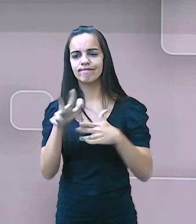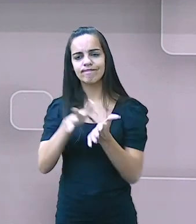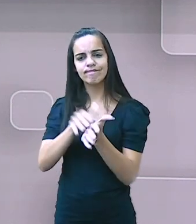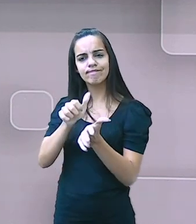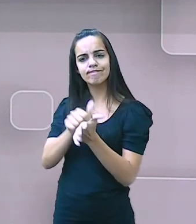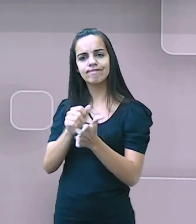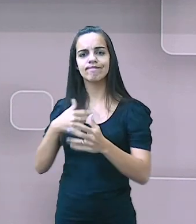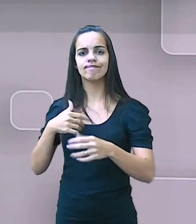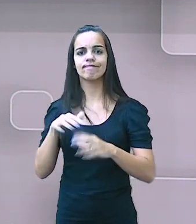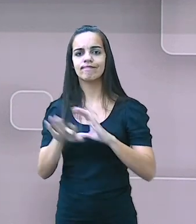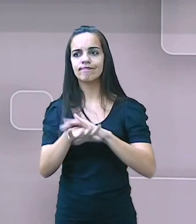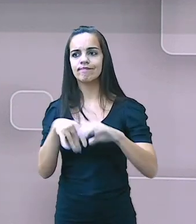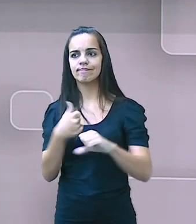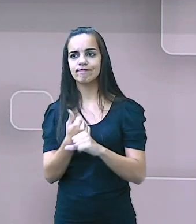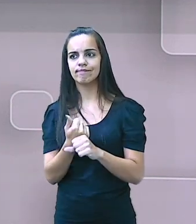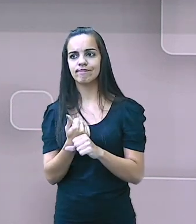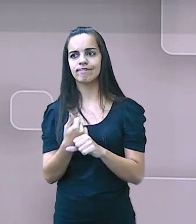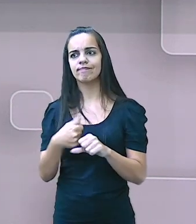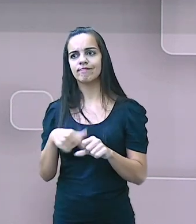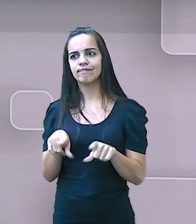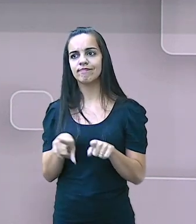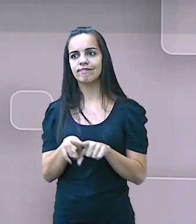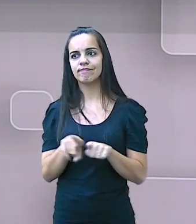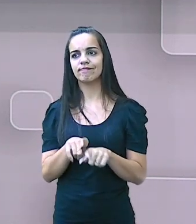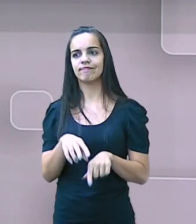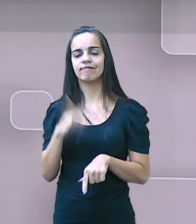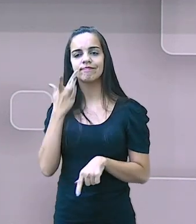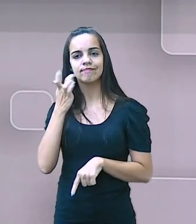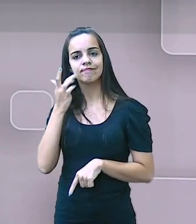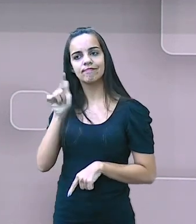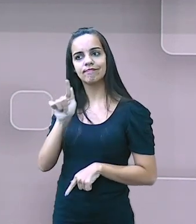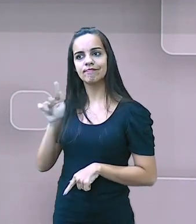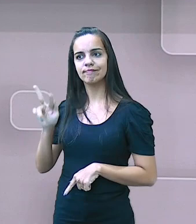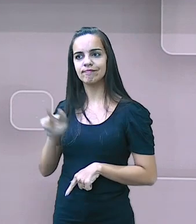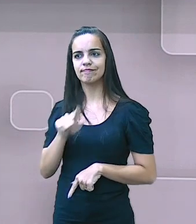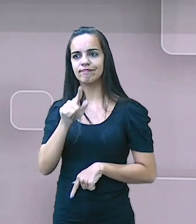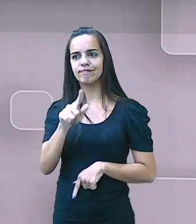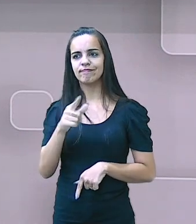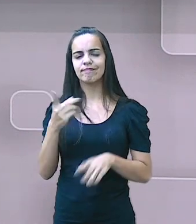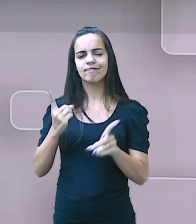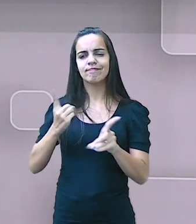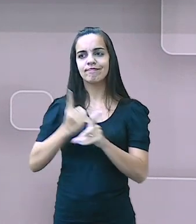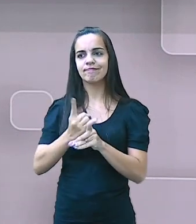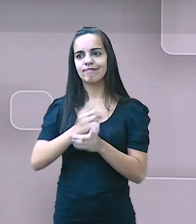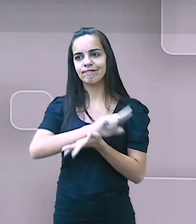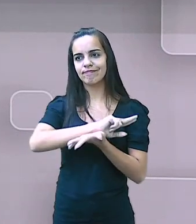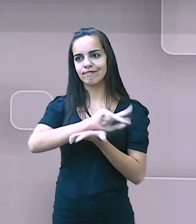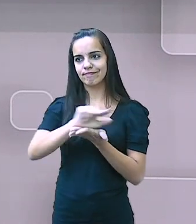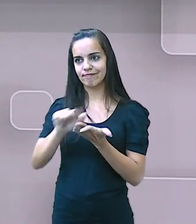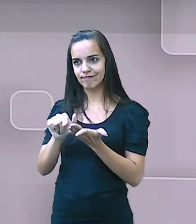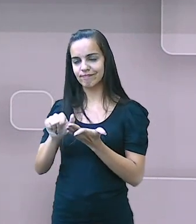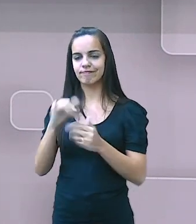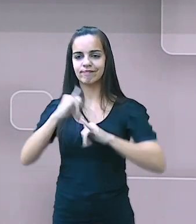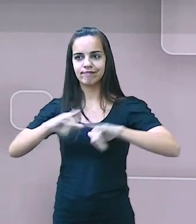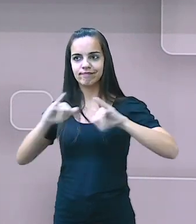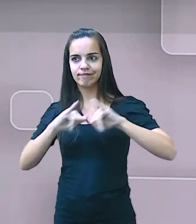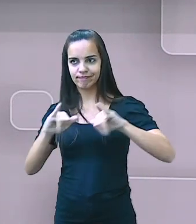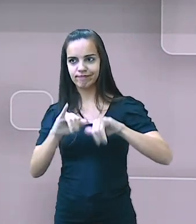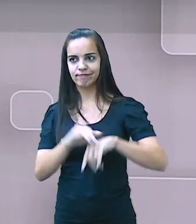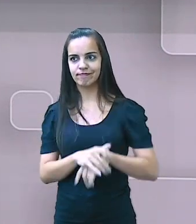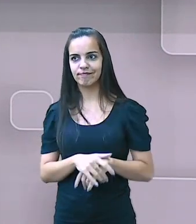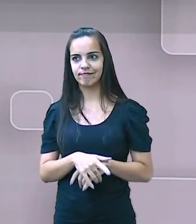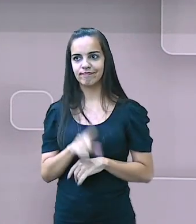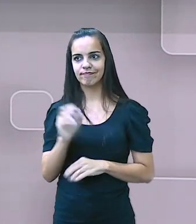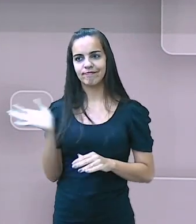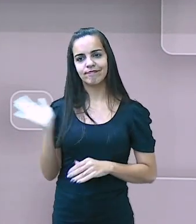inscreva em nosso canal do YouTube SMED GV e você vai encontrar muito mais informações